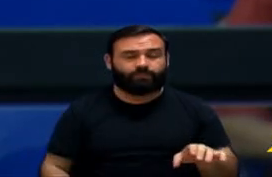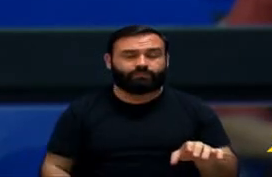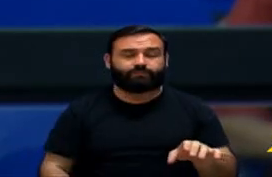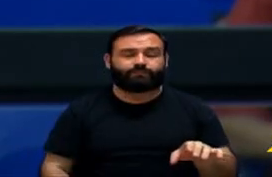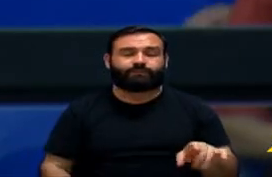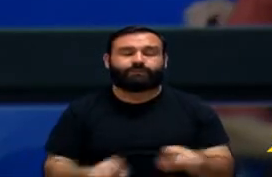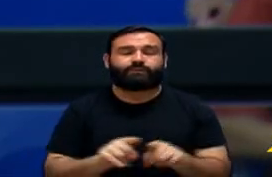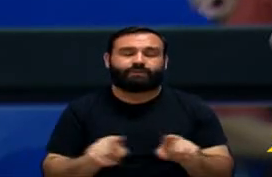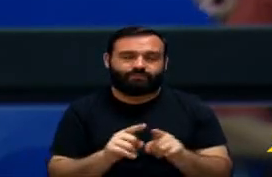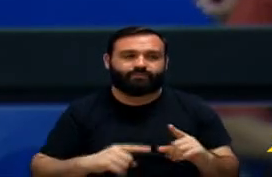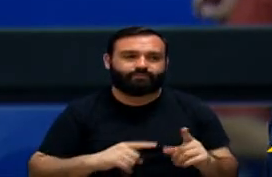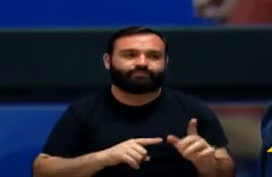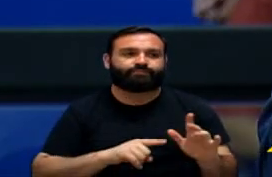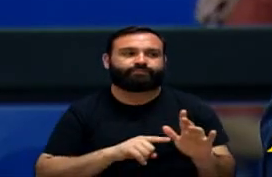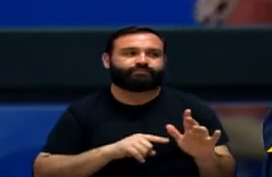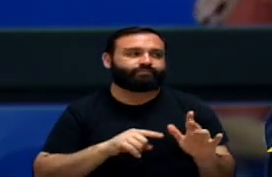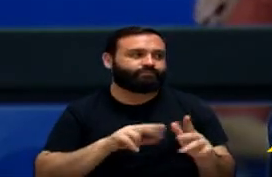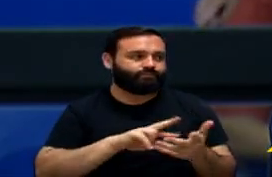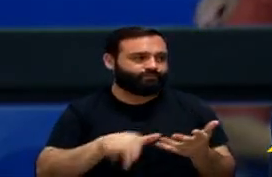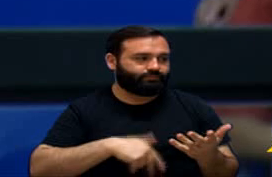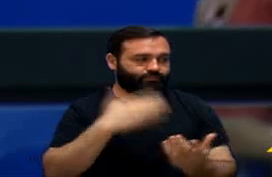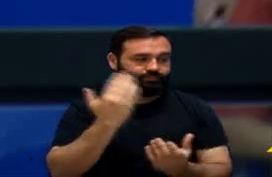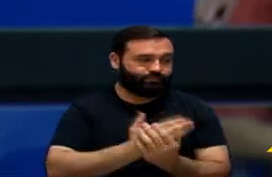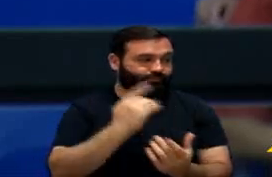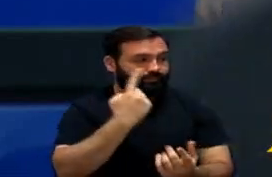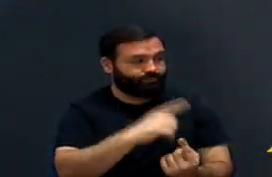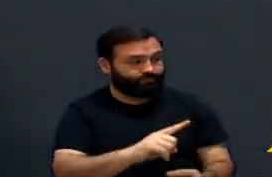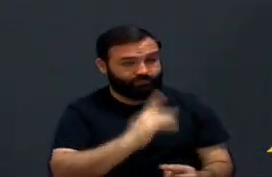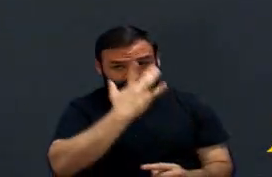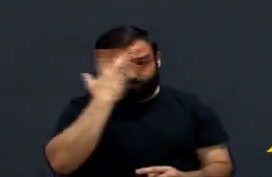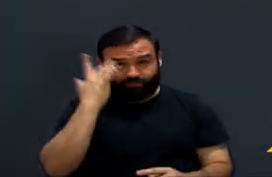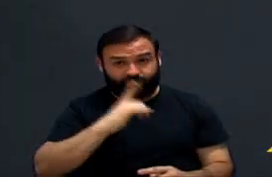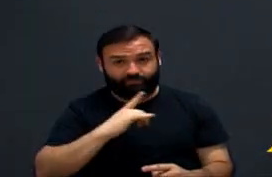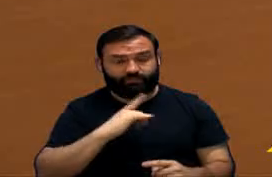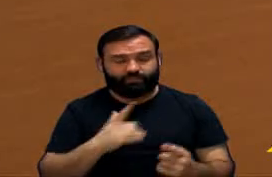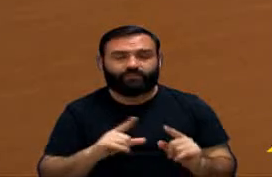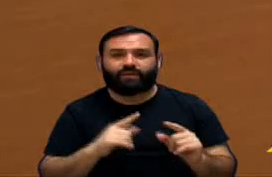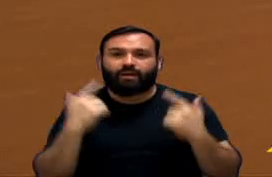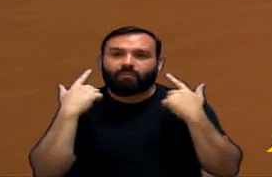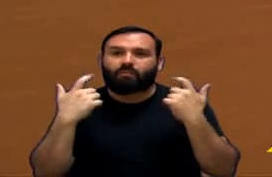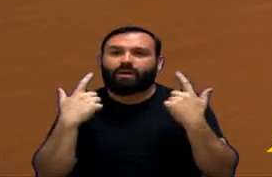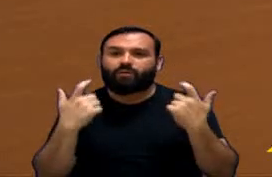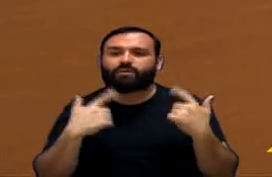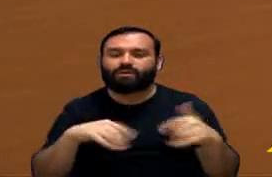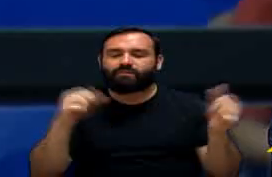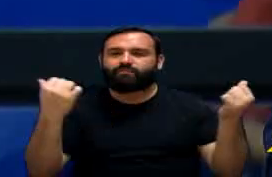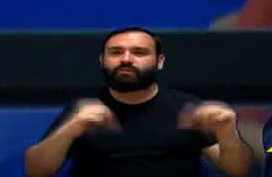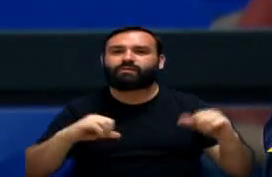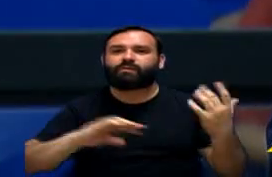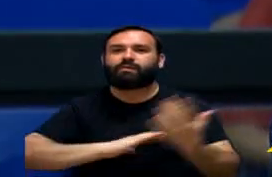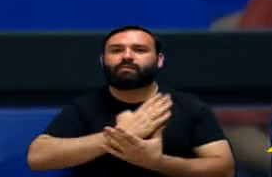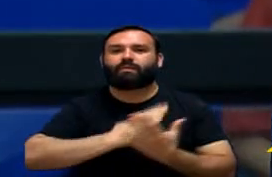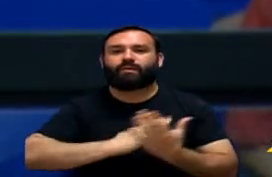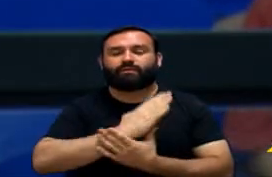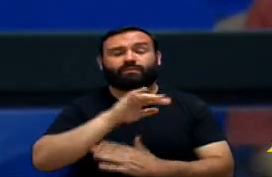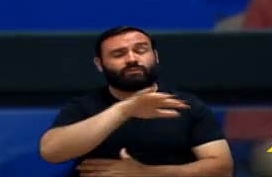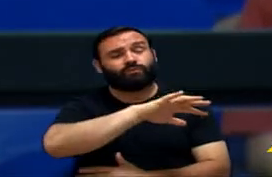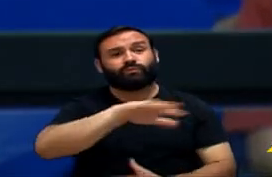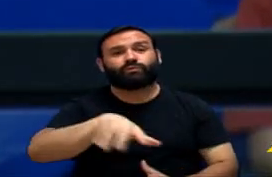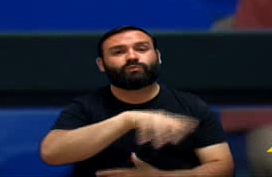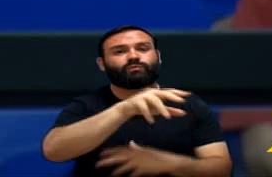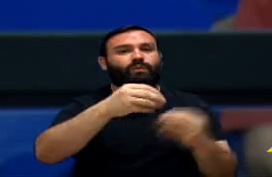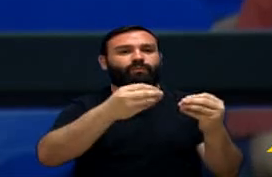vários inquéritos referente a esses cidadões que provocam aí e esses barulhos Infernais prejudicando toda